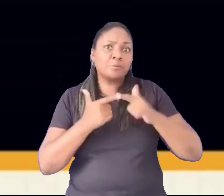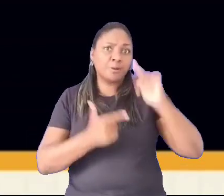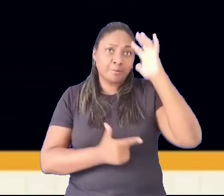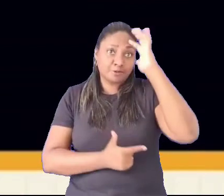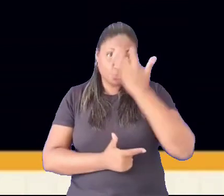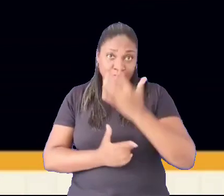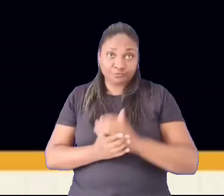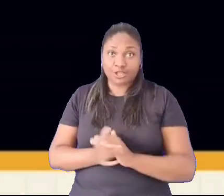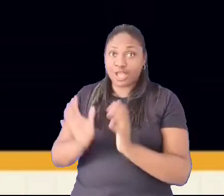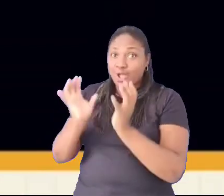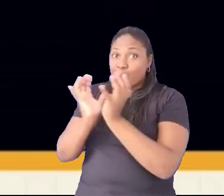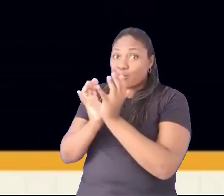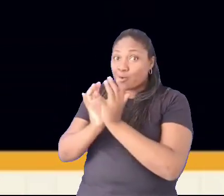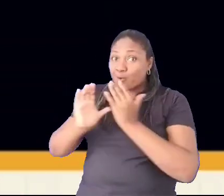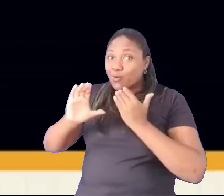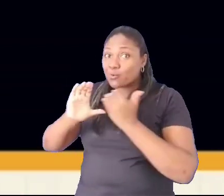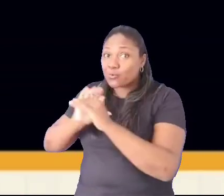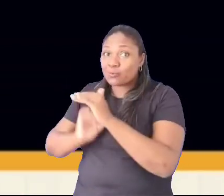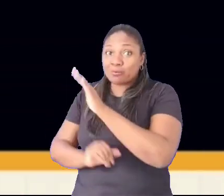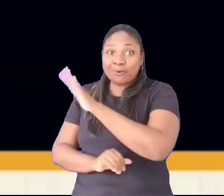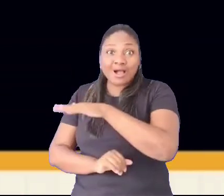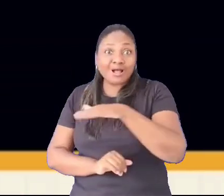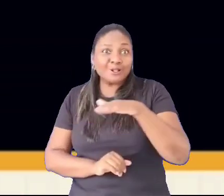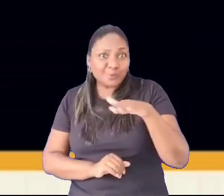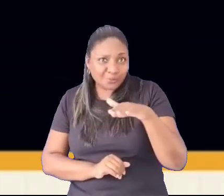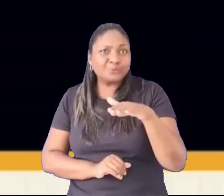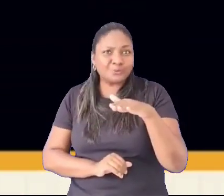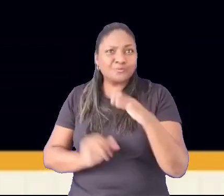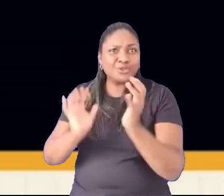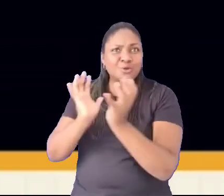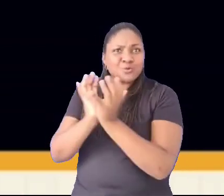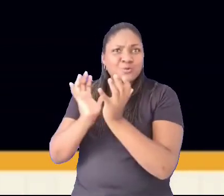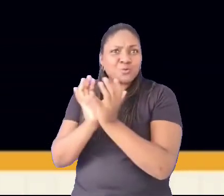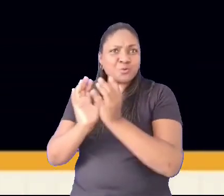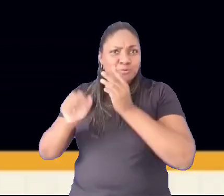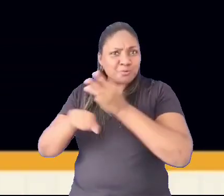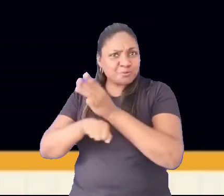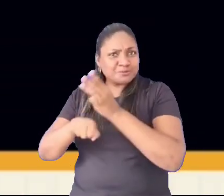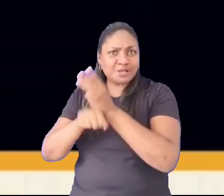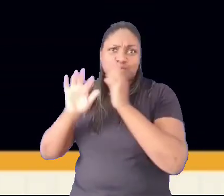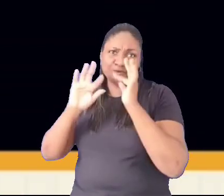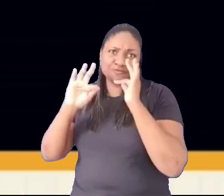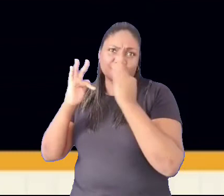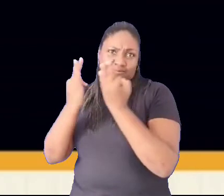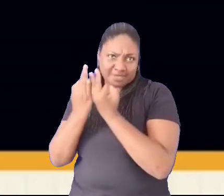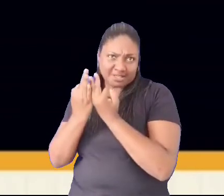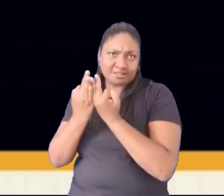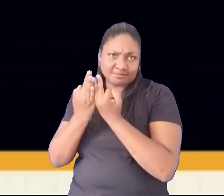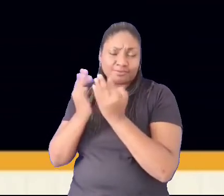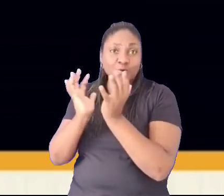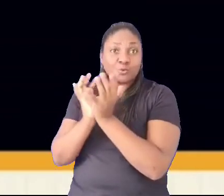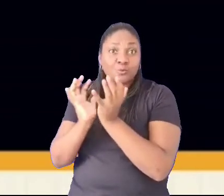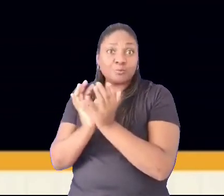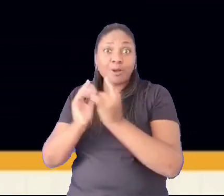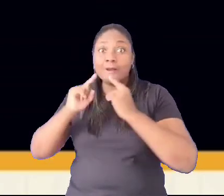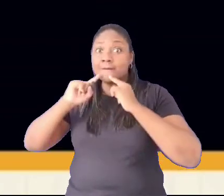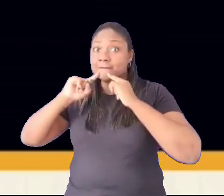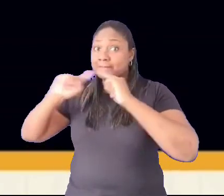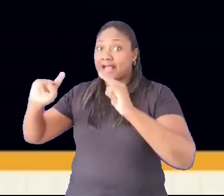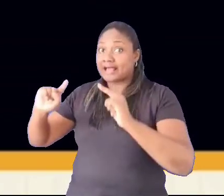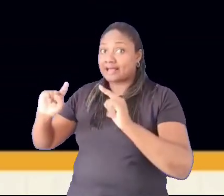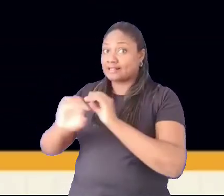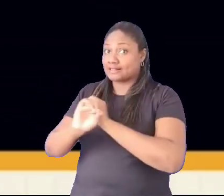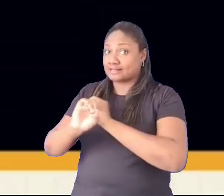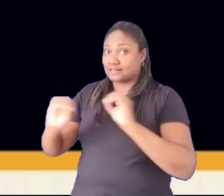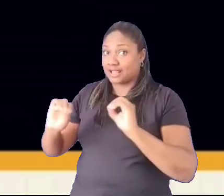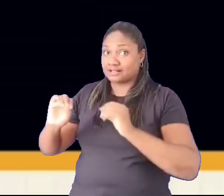resolvido. Mas no grupo dos alunos, né, que está no celular das famílias, porque eles são menores, não tem que ter